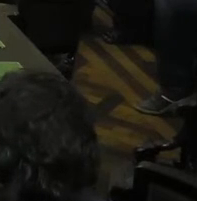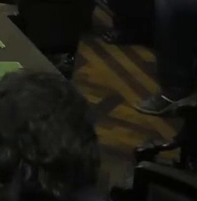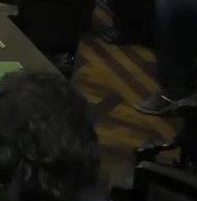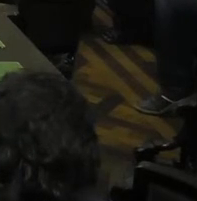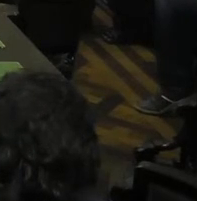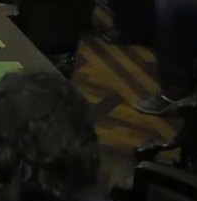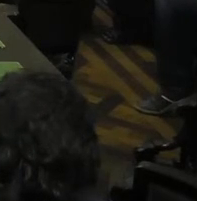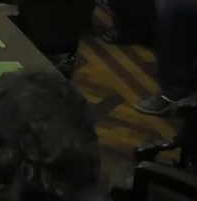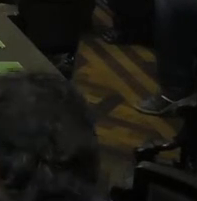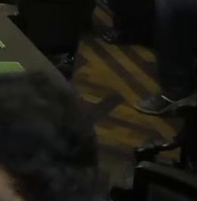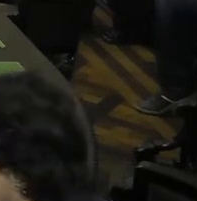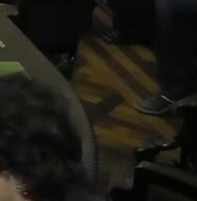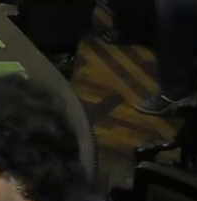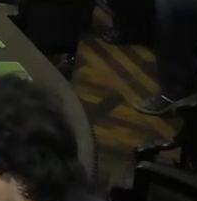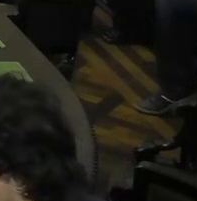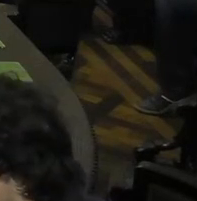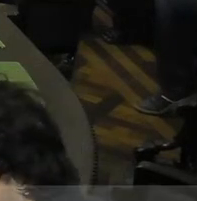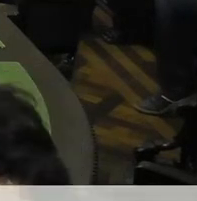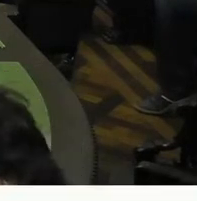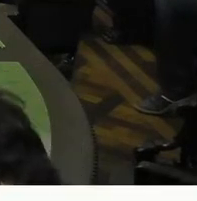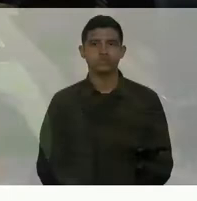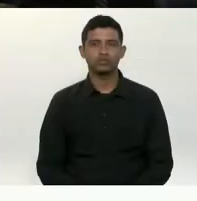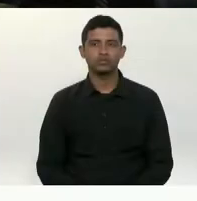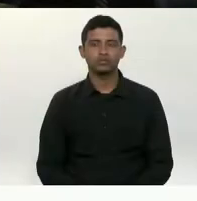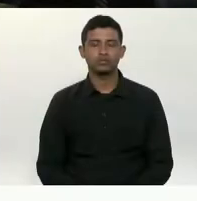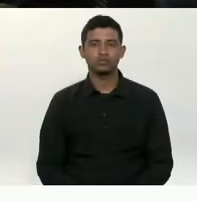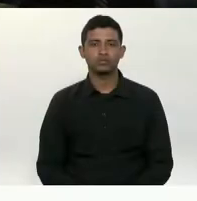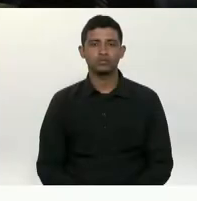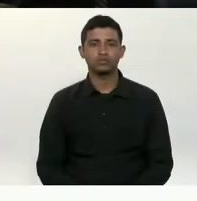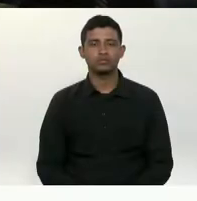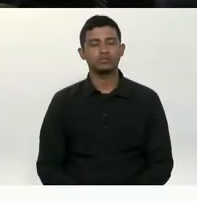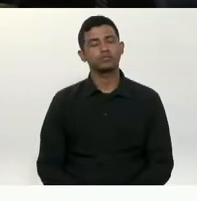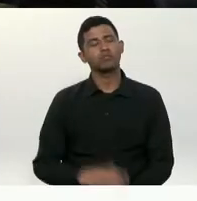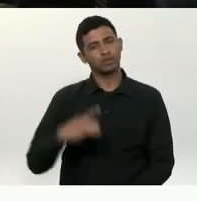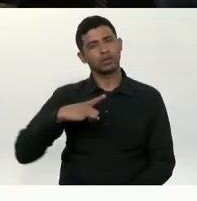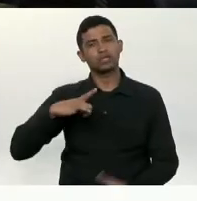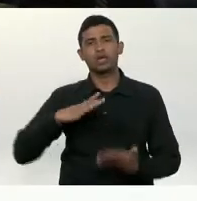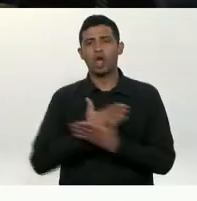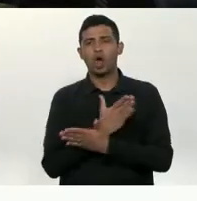pelo fim. Iniciar pelo fim é ótimo, né? Existem algumas